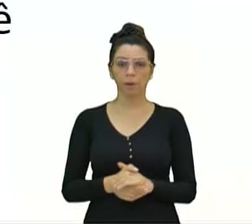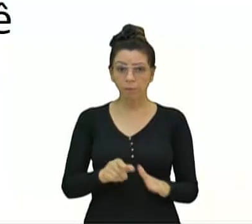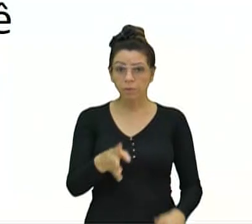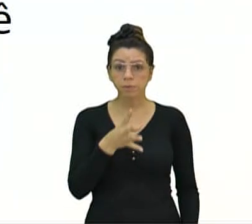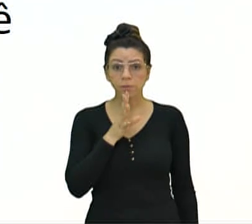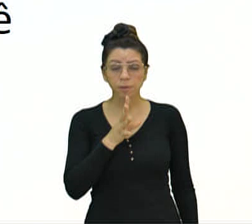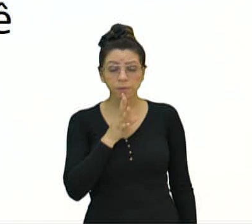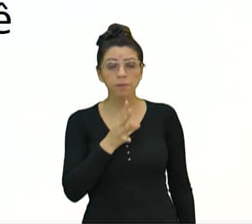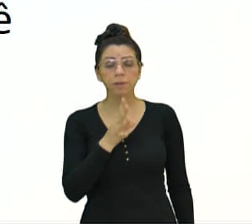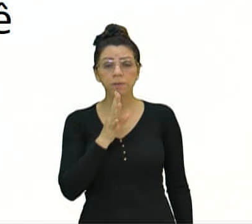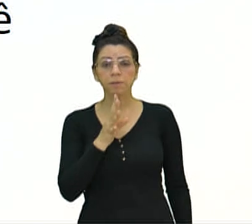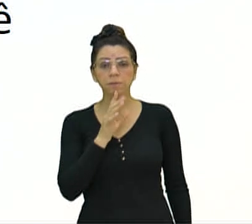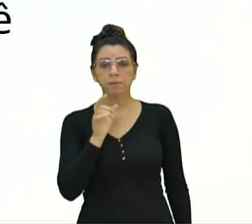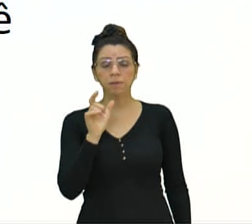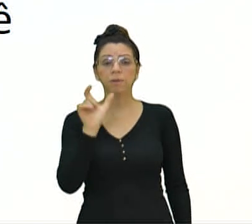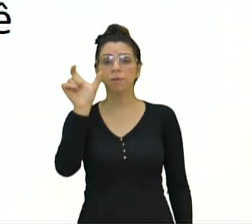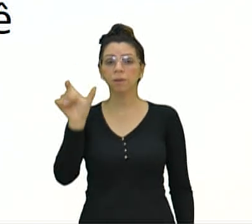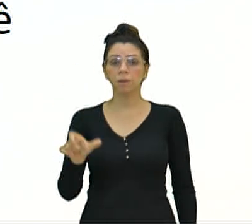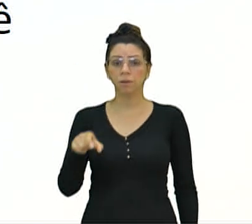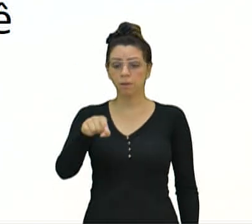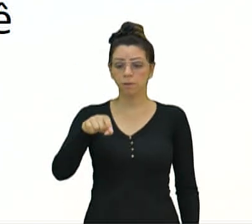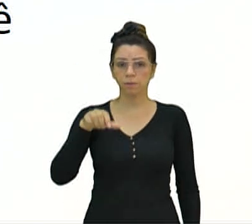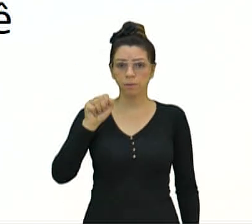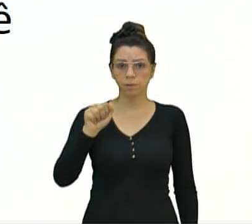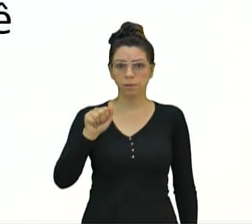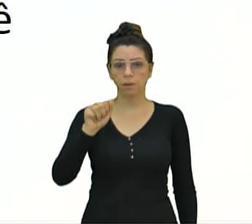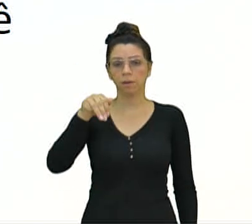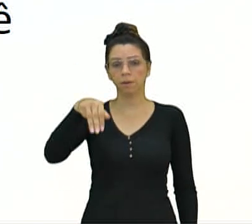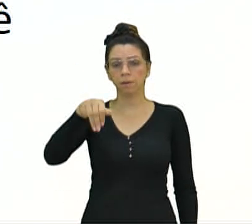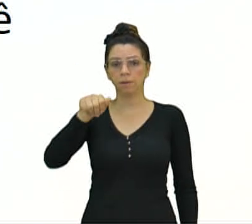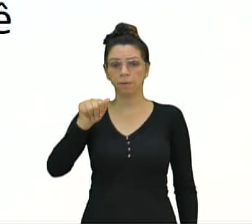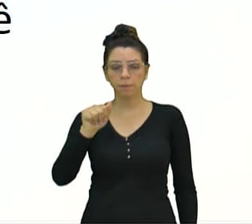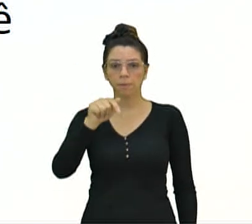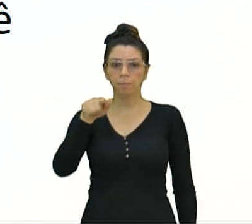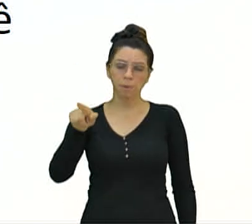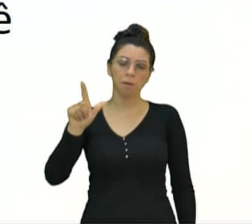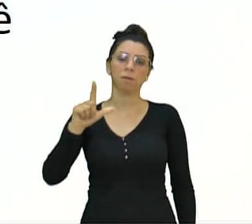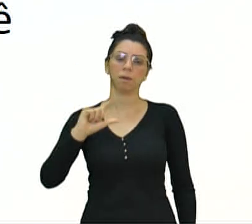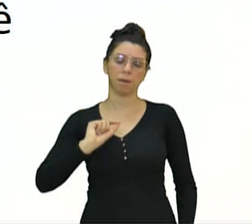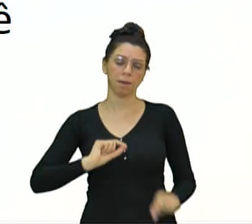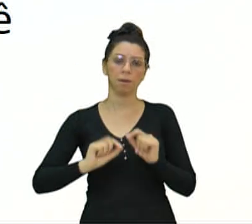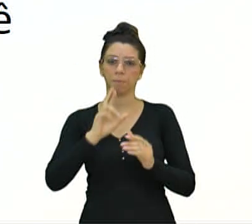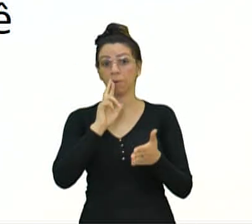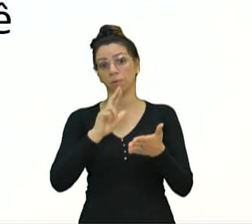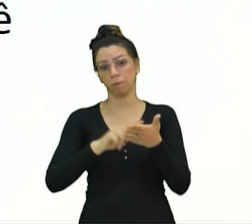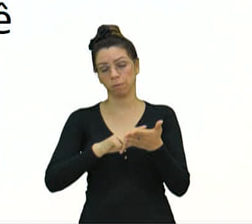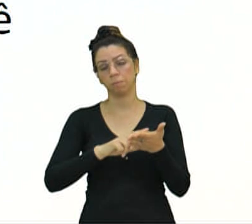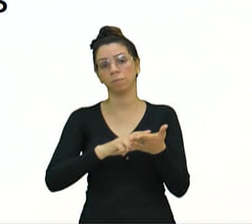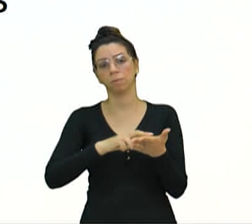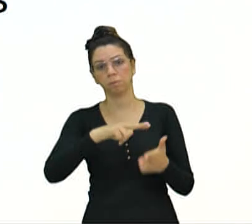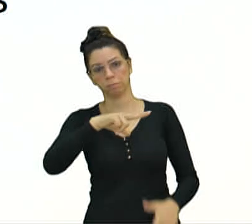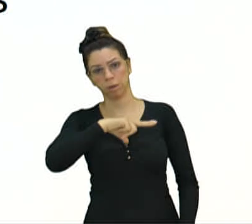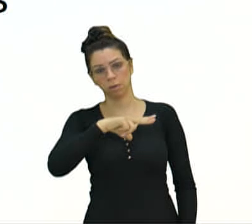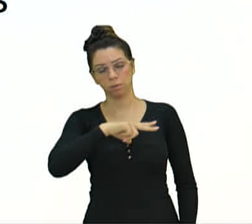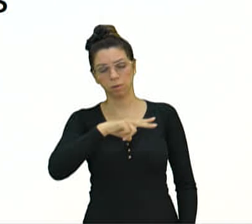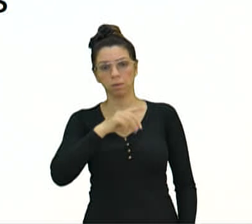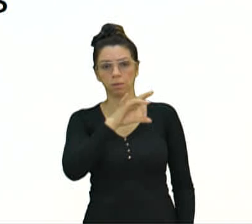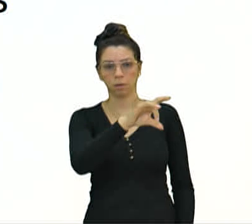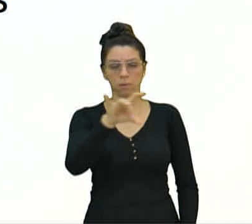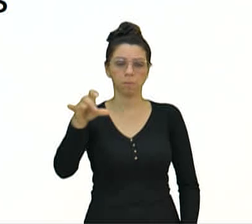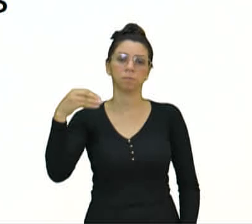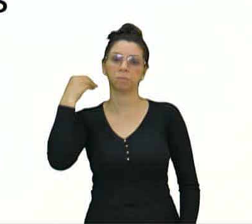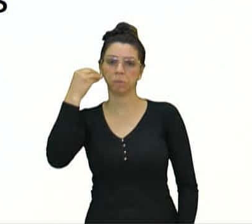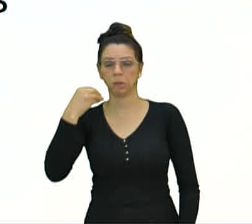conhecia a figura do xamã? Essa é uma resposta pessoal, cada um colocou a partir da sua própria experiência. No Brasil,